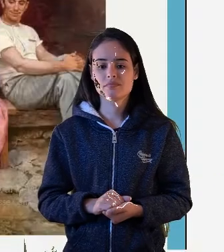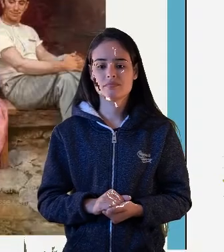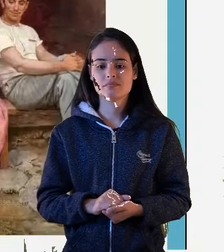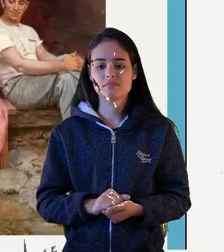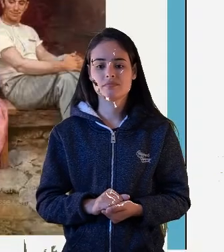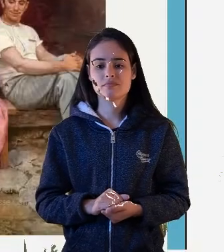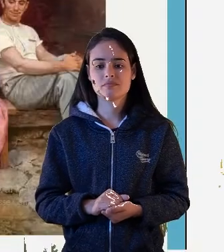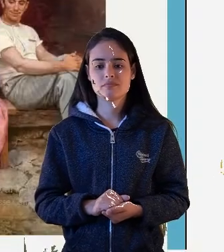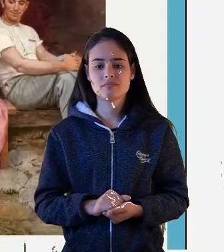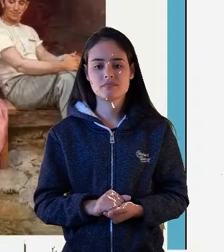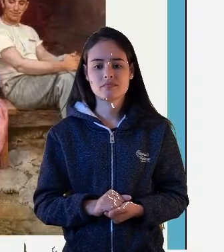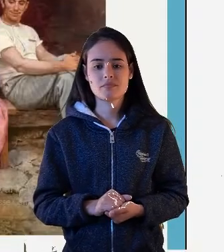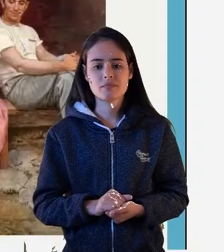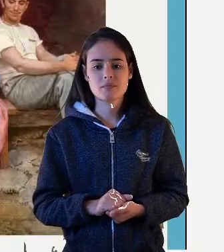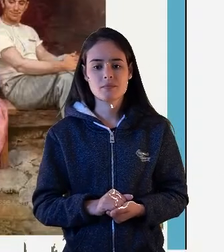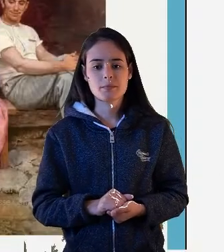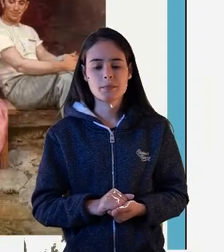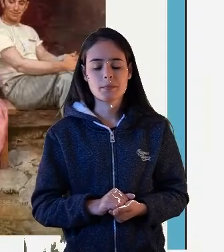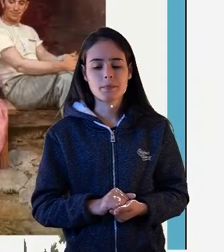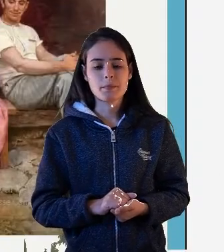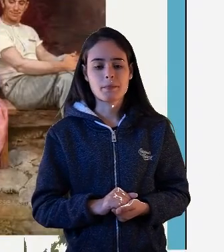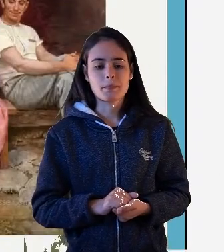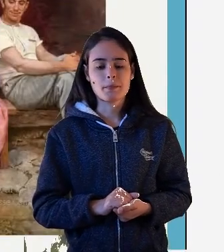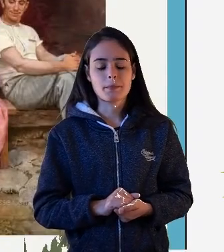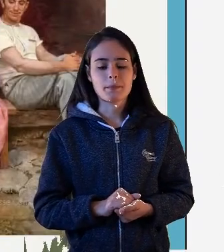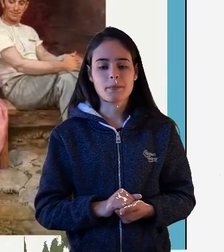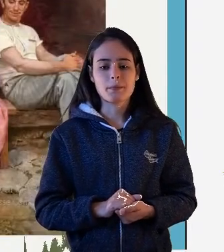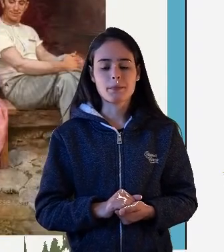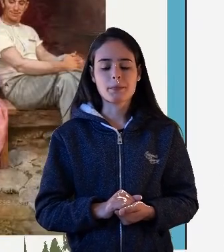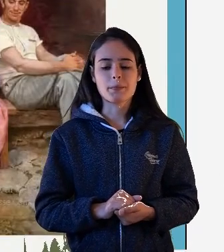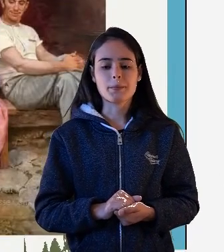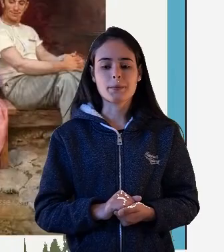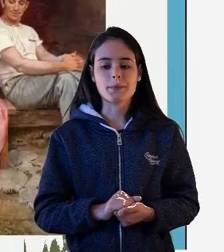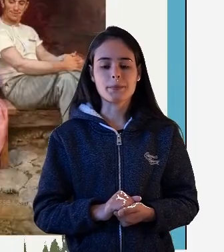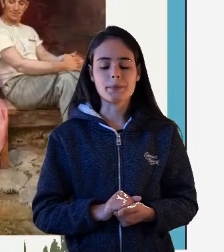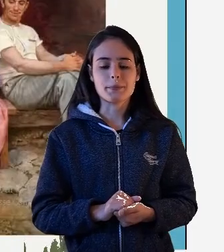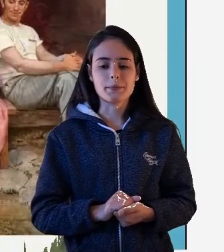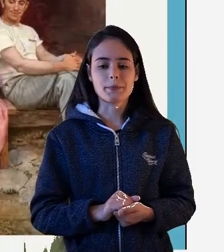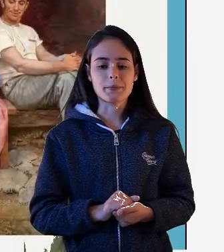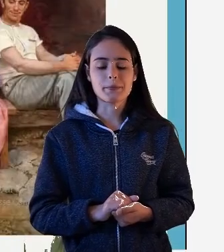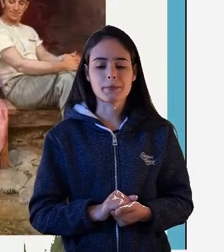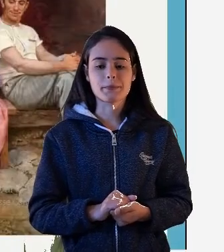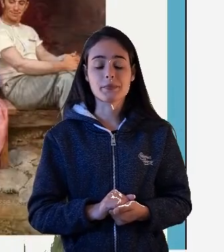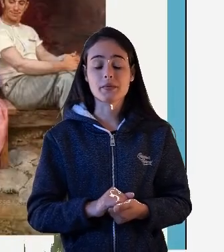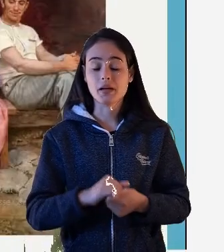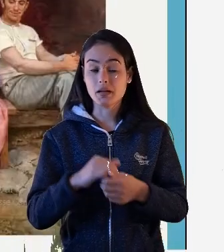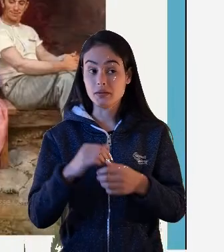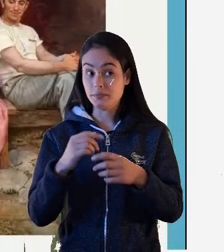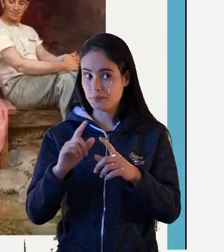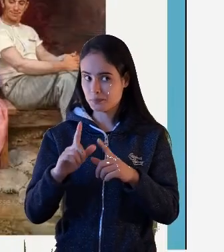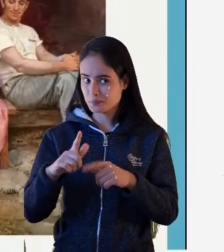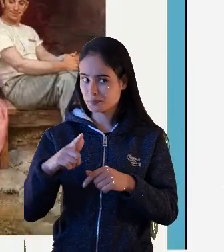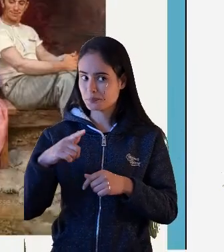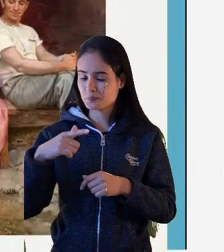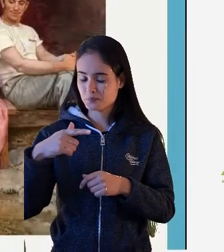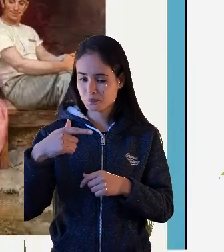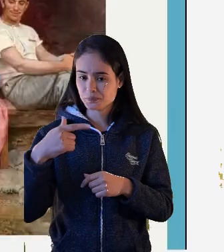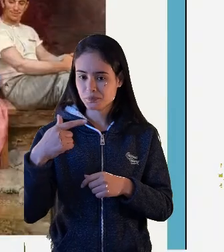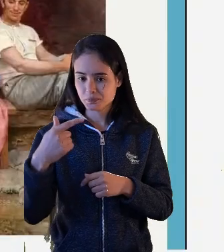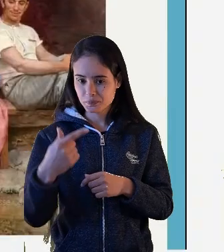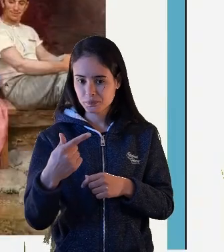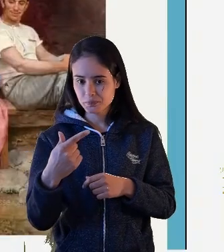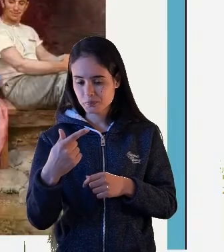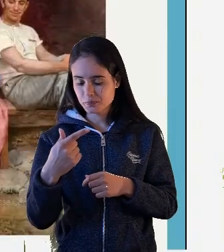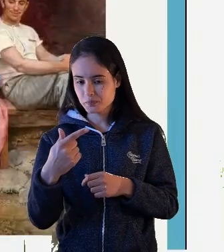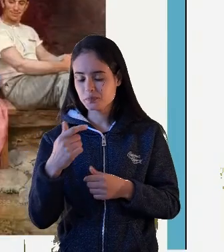temos que aceitar, né, os negros por aqui, vamos, né, eliminá-los através da miscigenação, né? Vamos branquear.